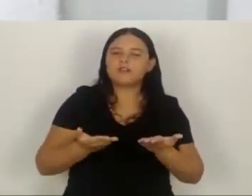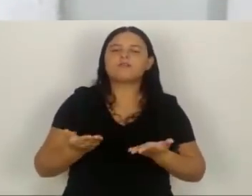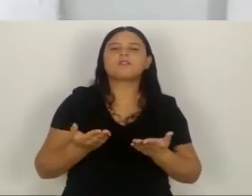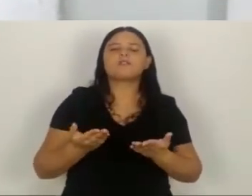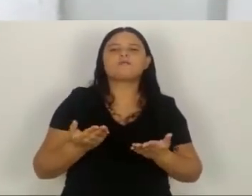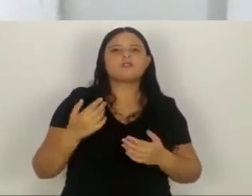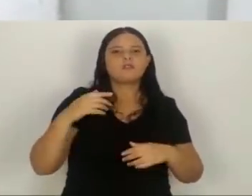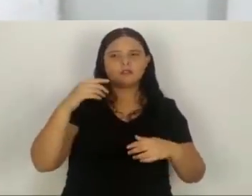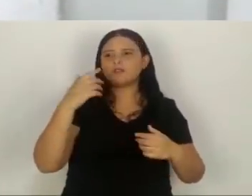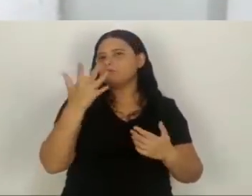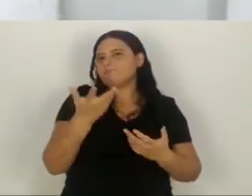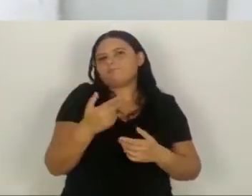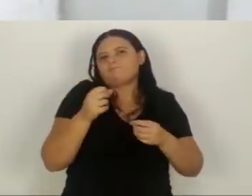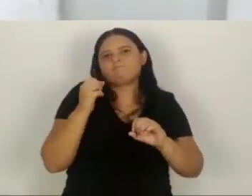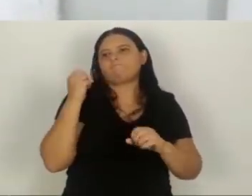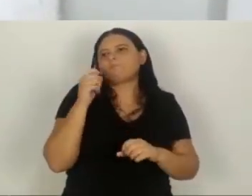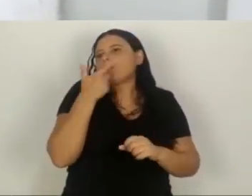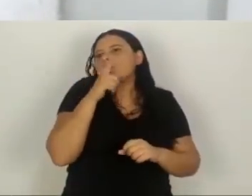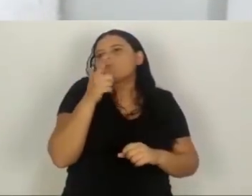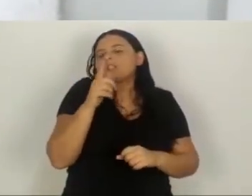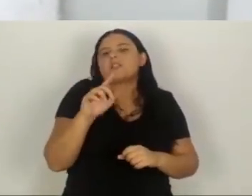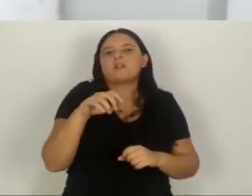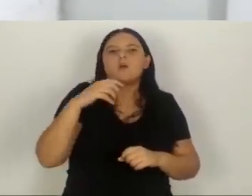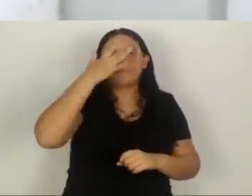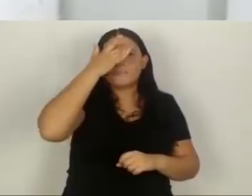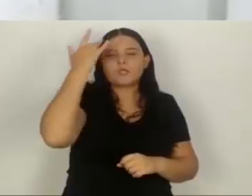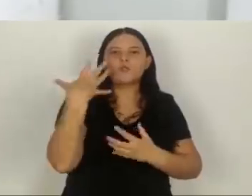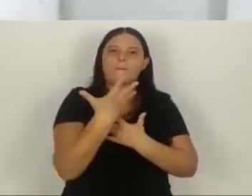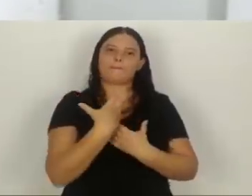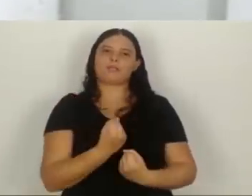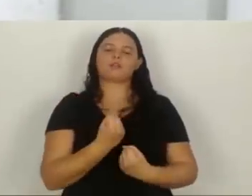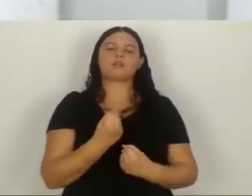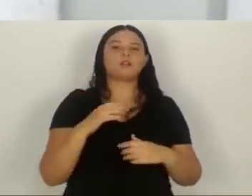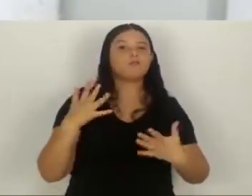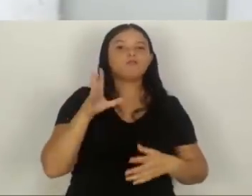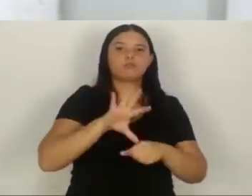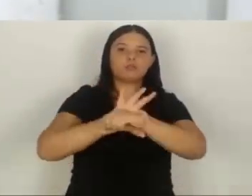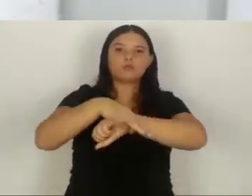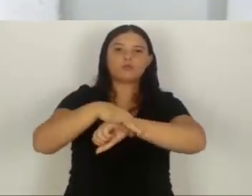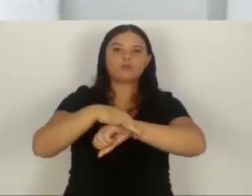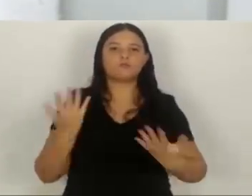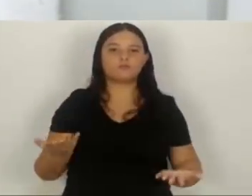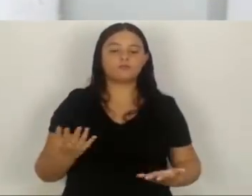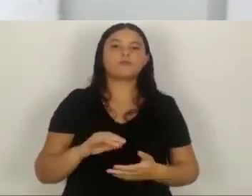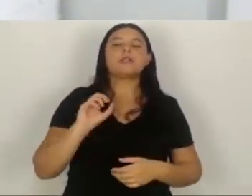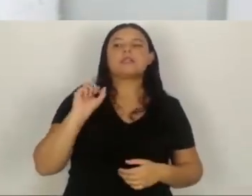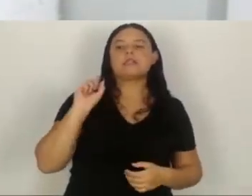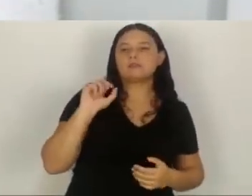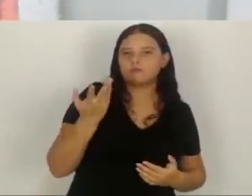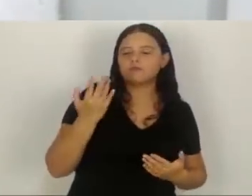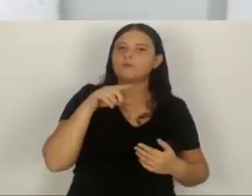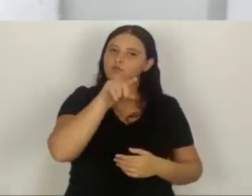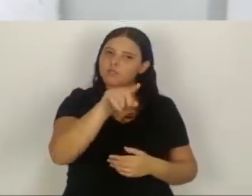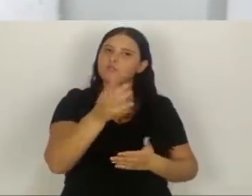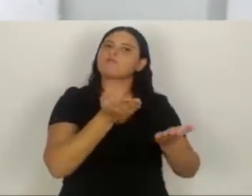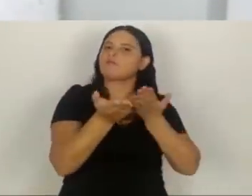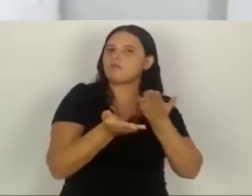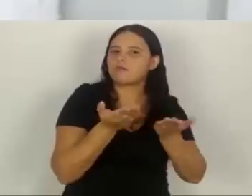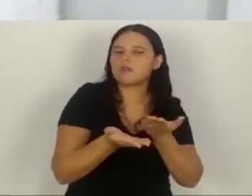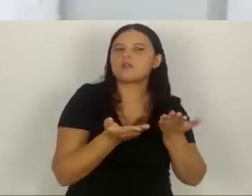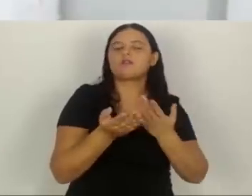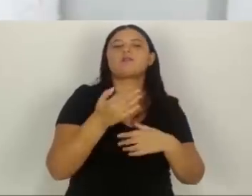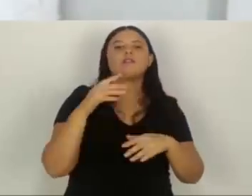ela é indetectável, né? Então realmente é seguro. Estar indetectável significa o quê? Você está fazendo o